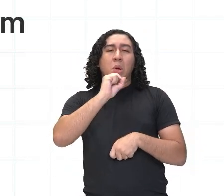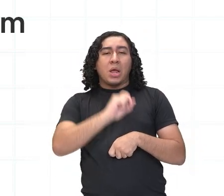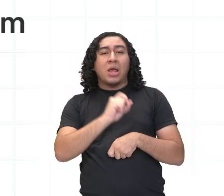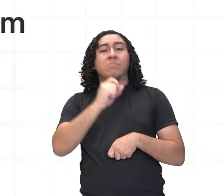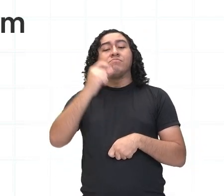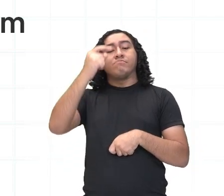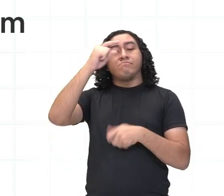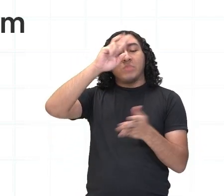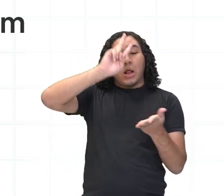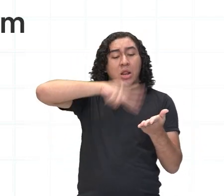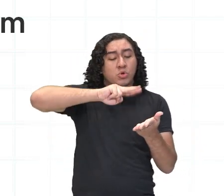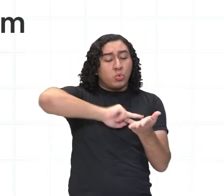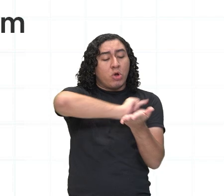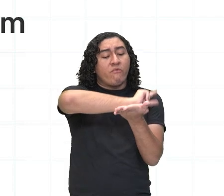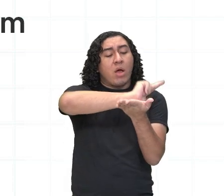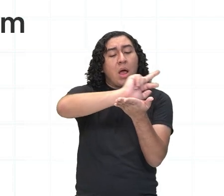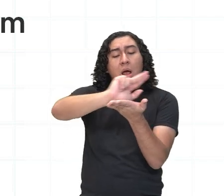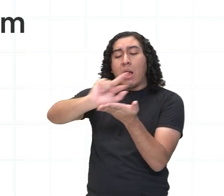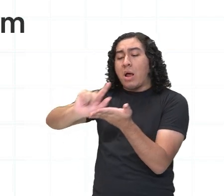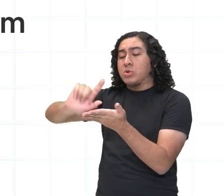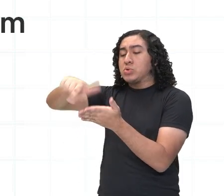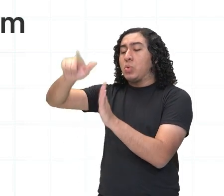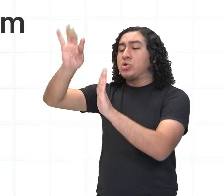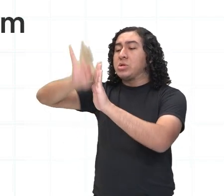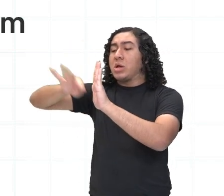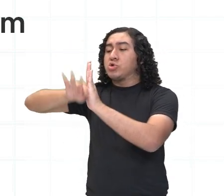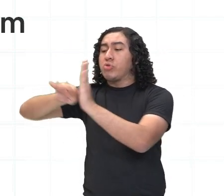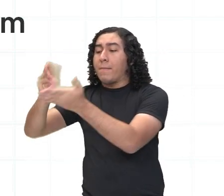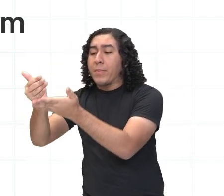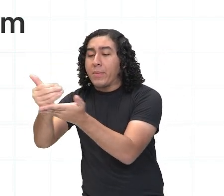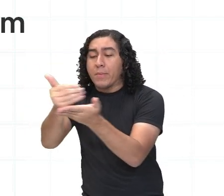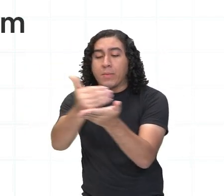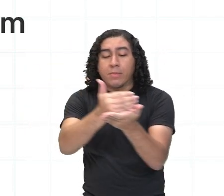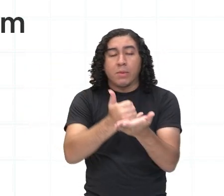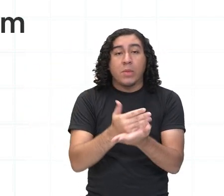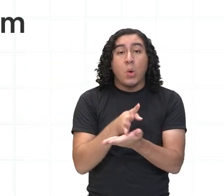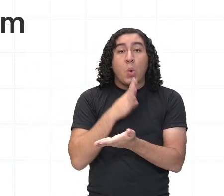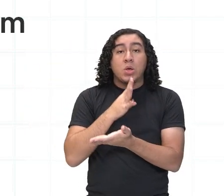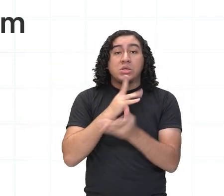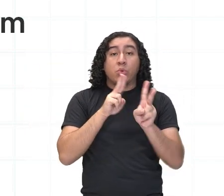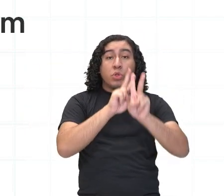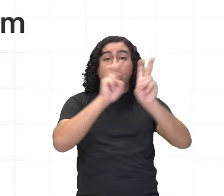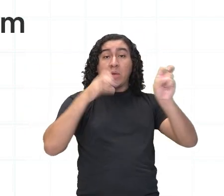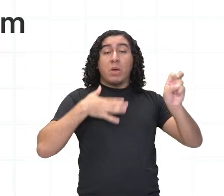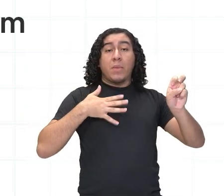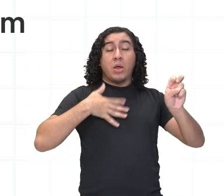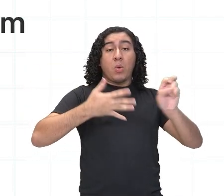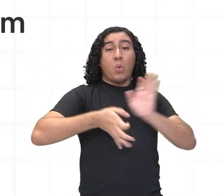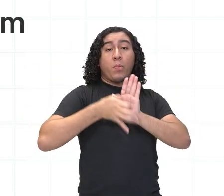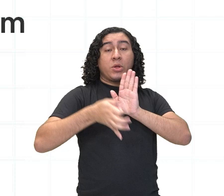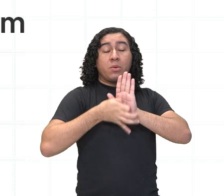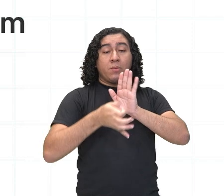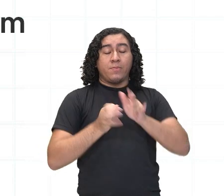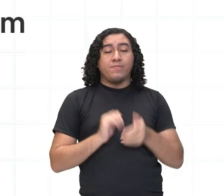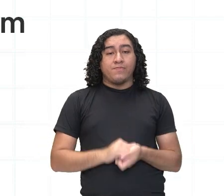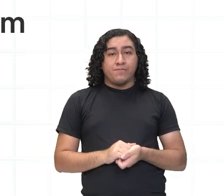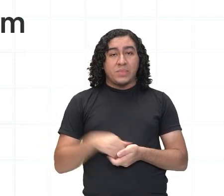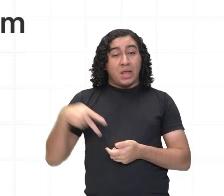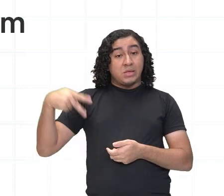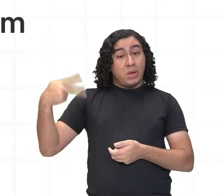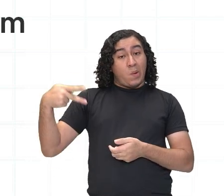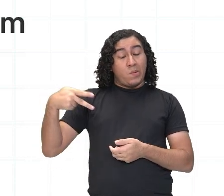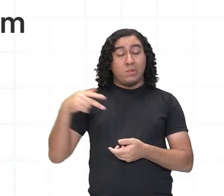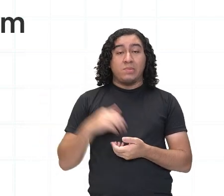de leituras e de fontes diversas para conhecer sobre o tema que eu quero abordar. Segundo ponto,